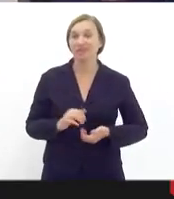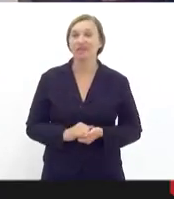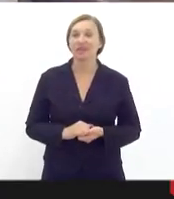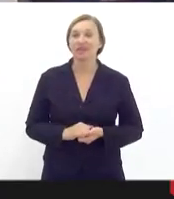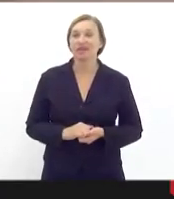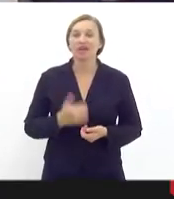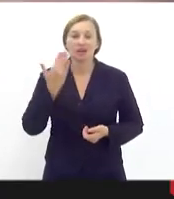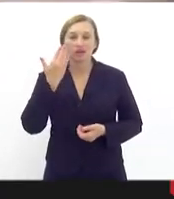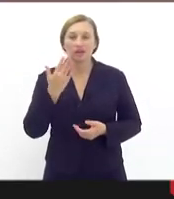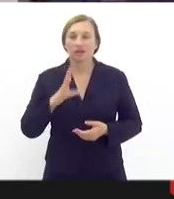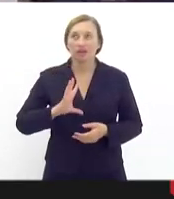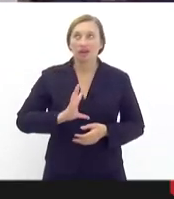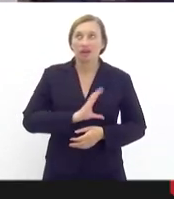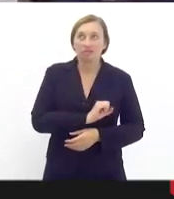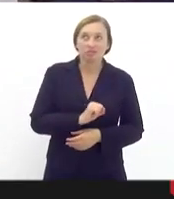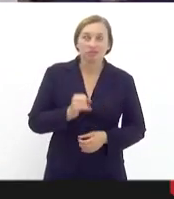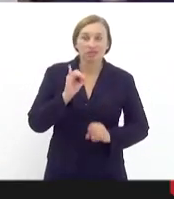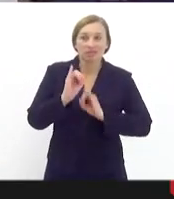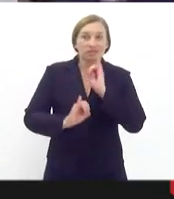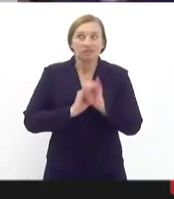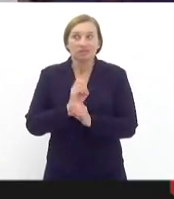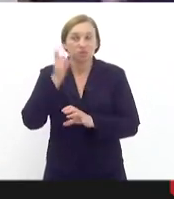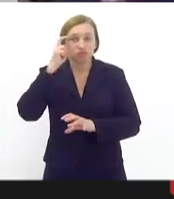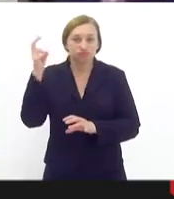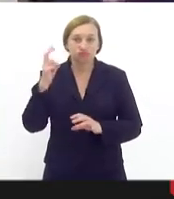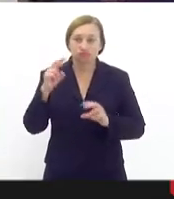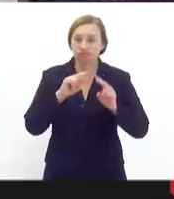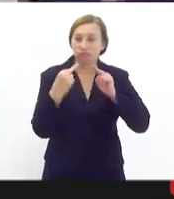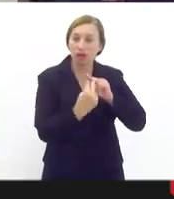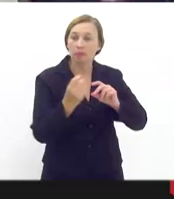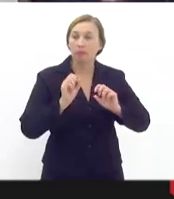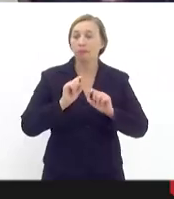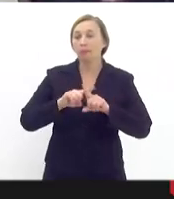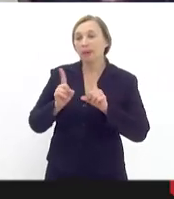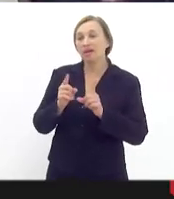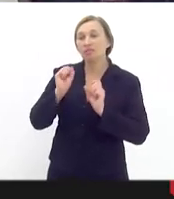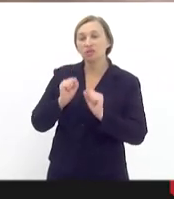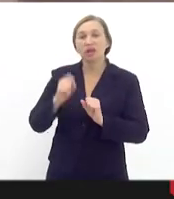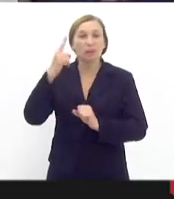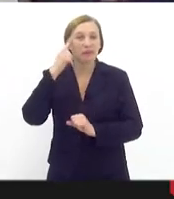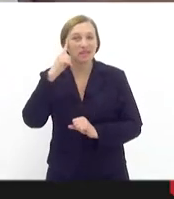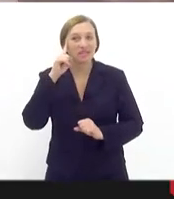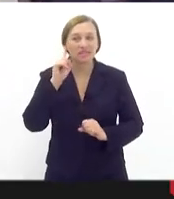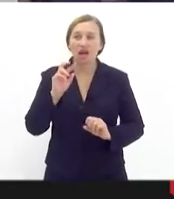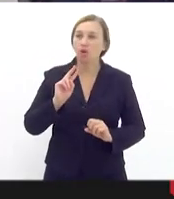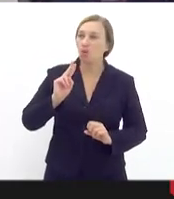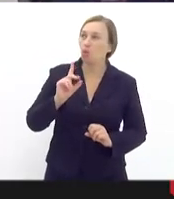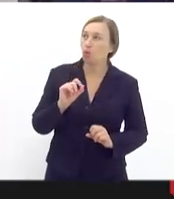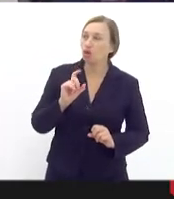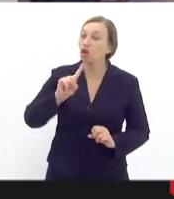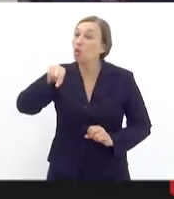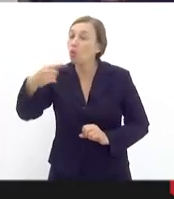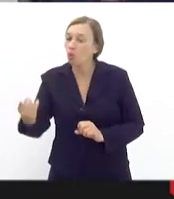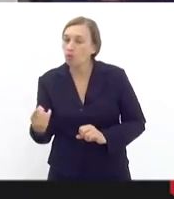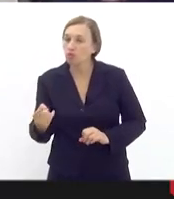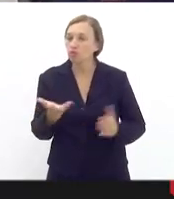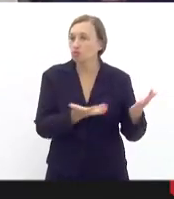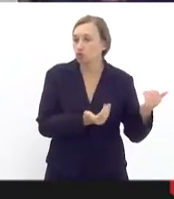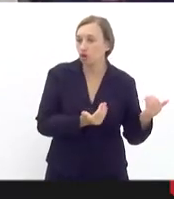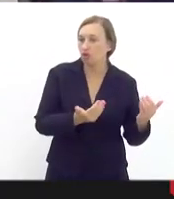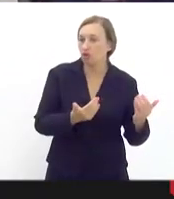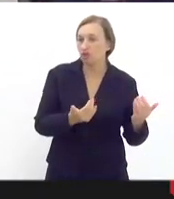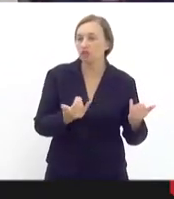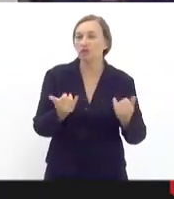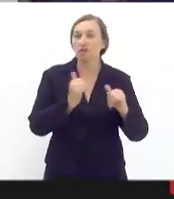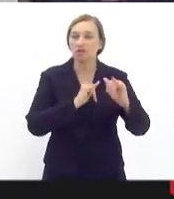adoro internet, meme, cultura digital, mas eu acho que a gente poderia pensar no que seriam esses outros jovens formadores falando para jovens